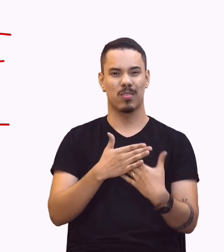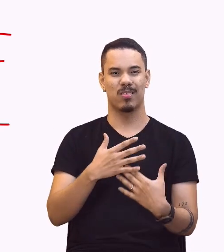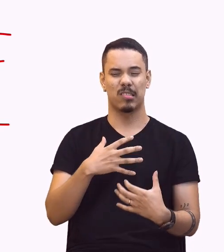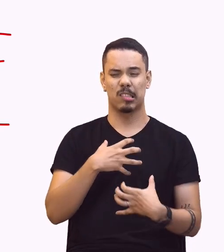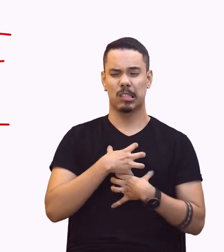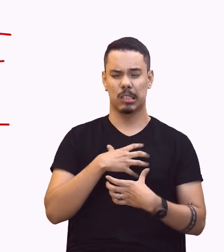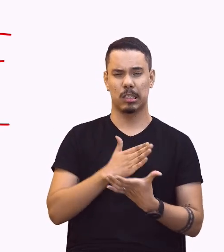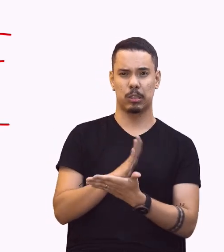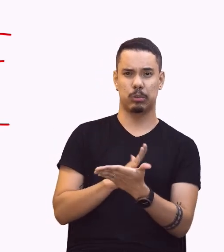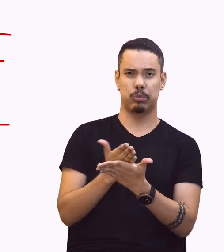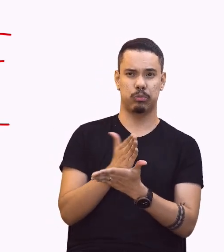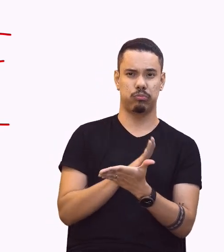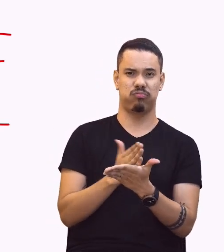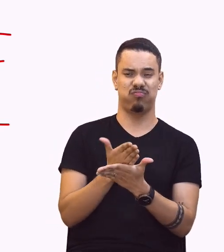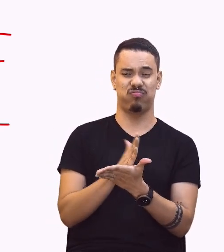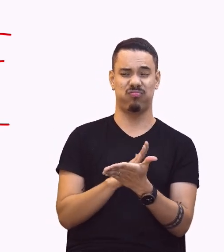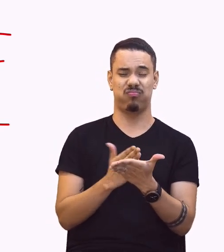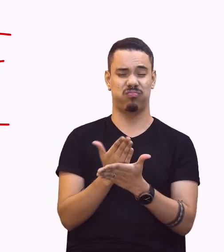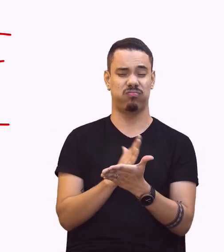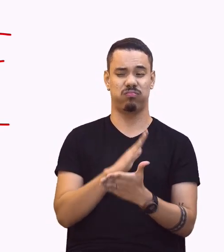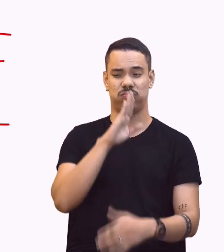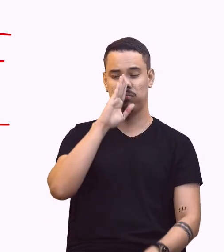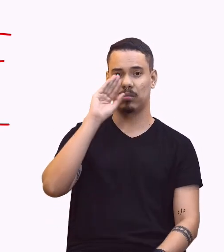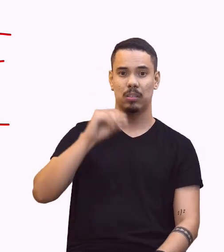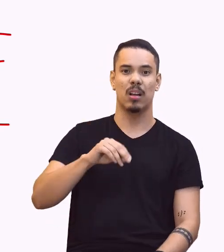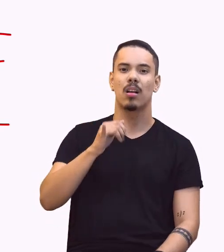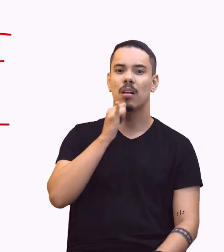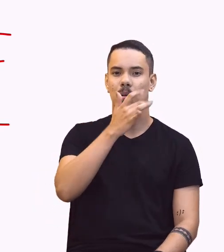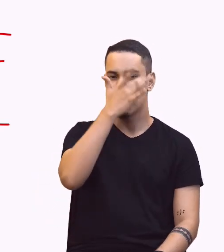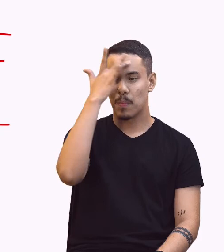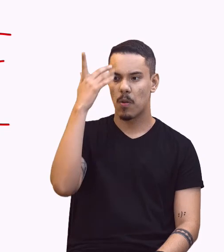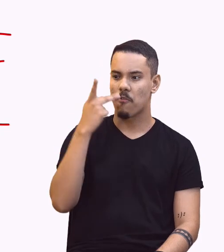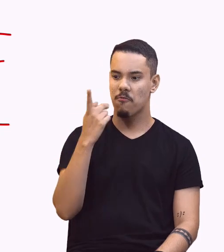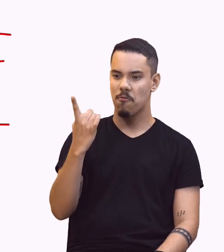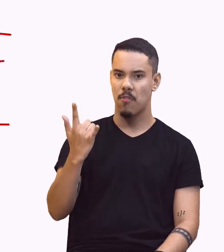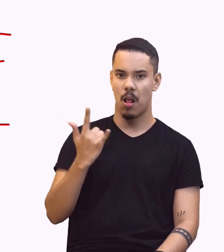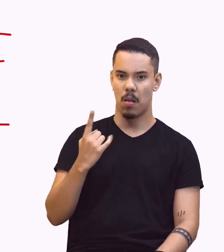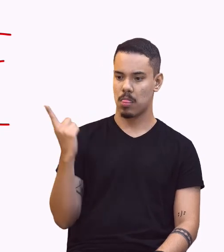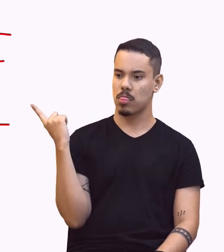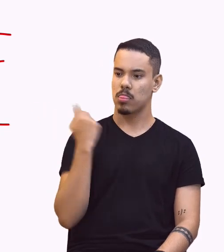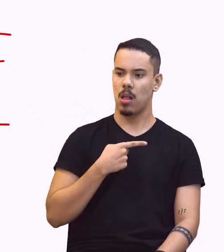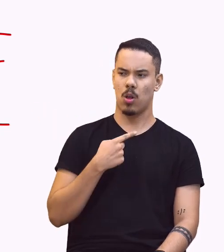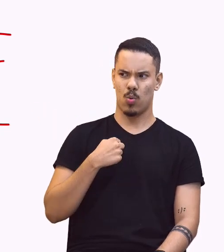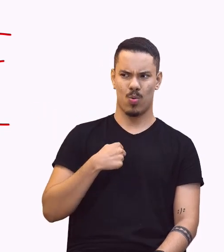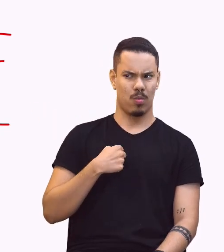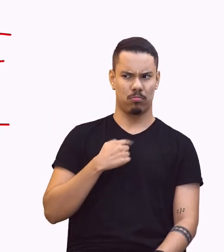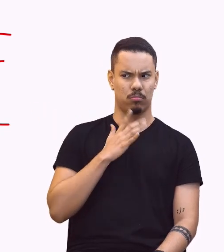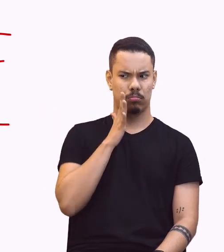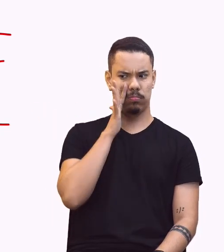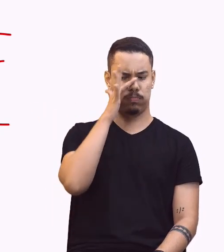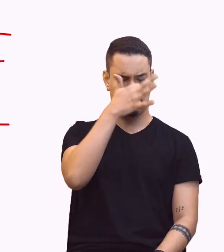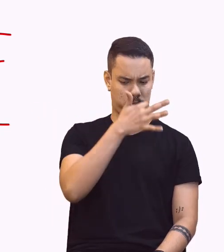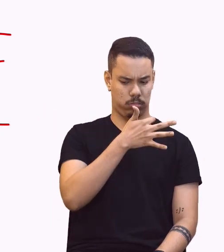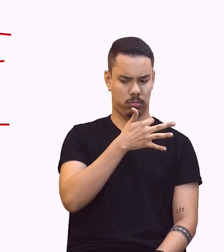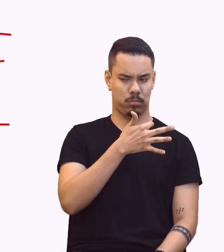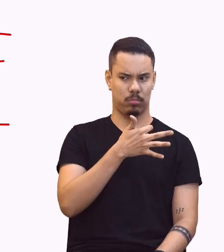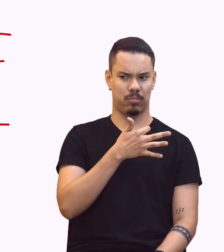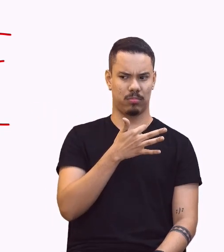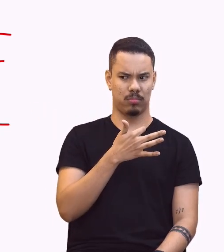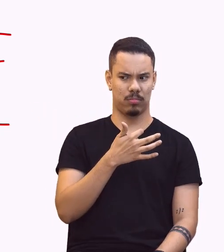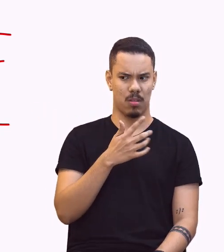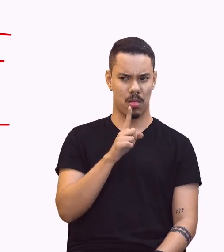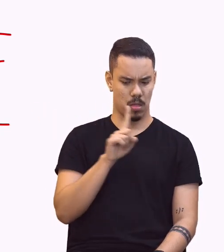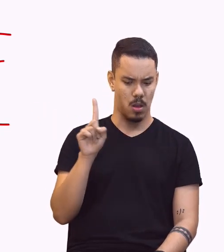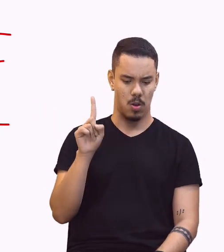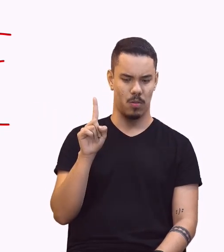desconforto, ou seja, se alguém disser não para a gente, muitas vezes a pessoa não sabe lidar com o não. Então, isso gera